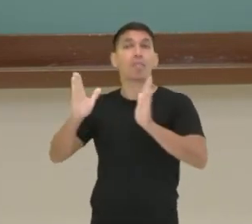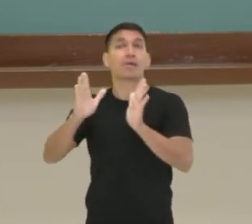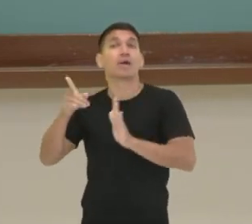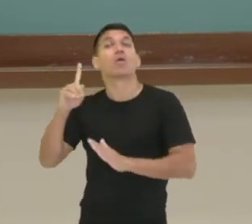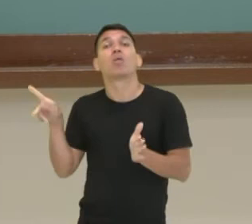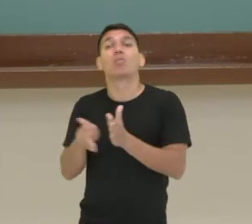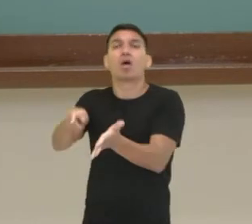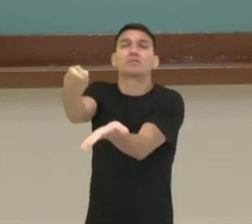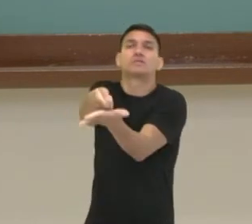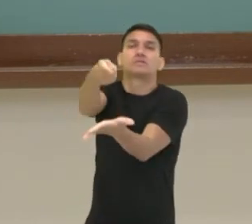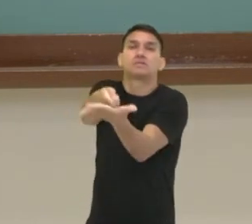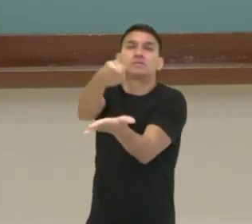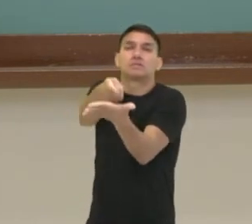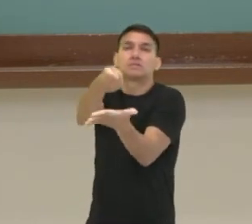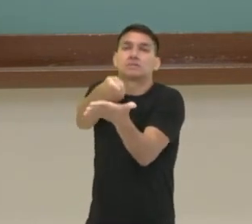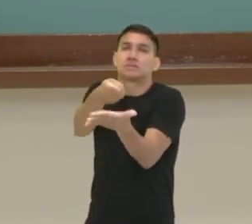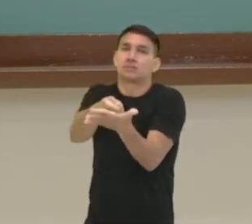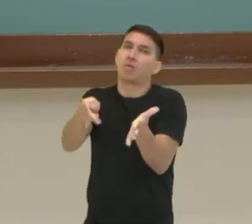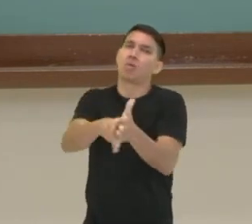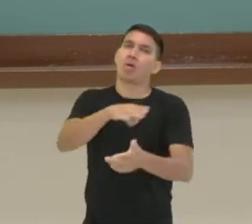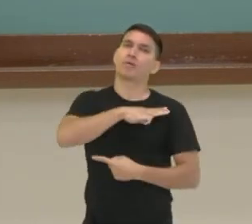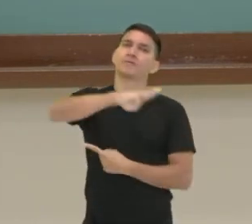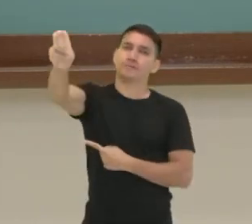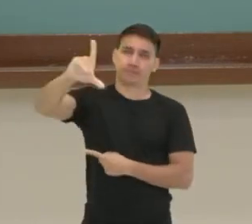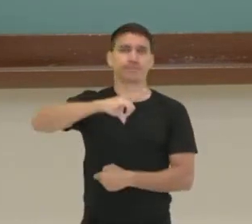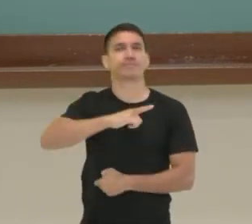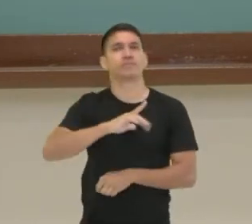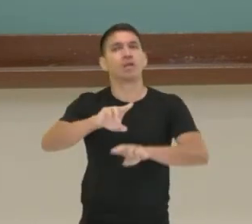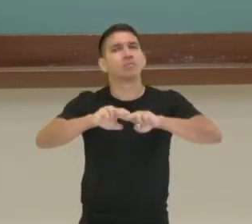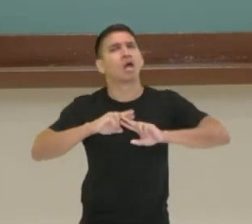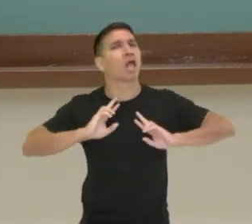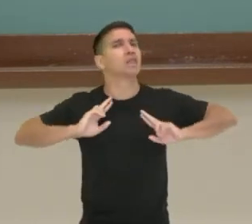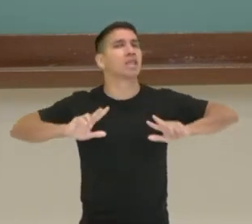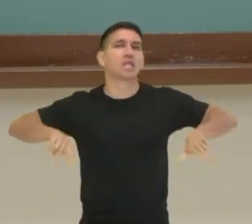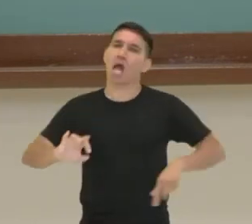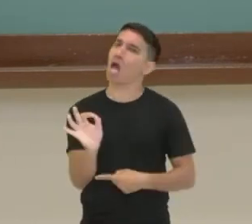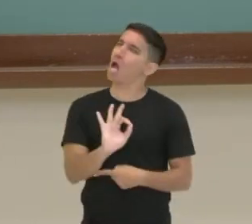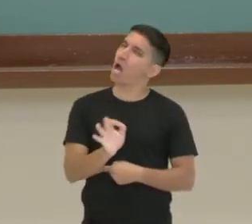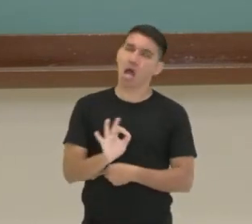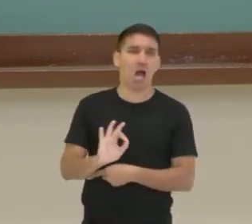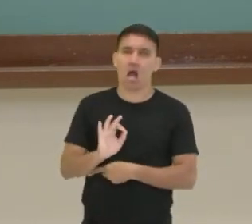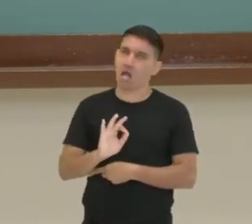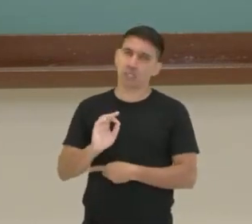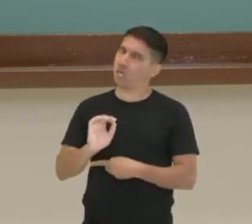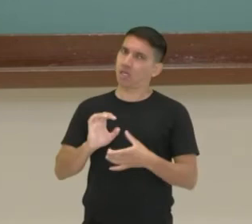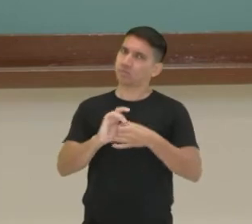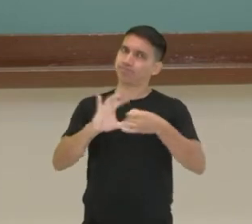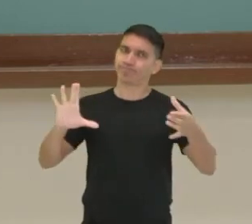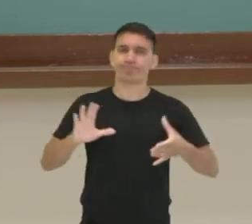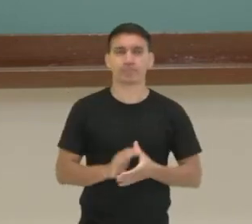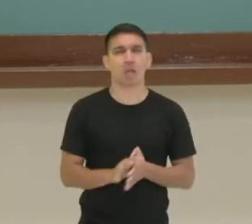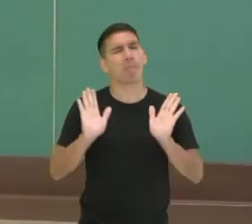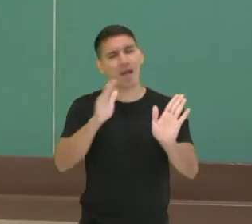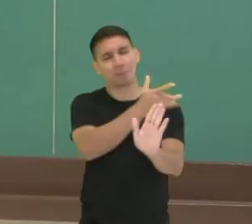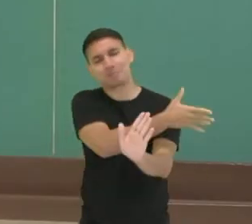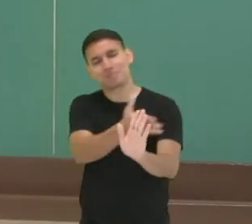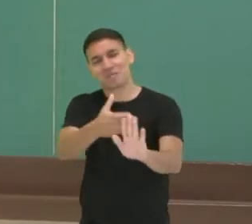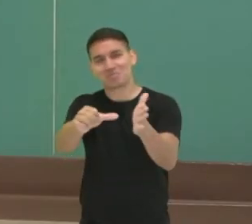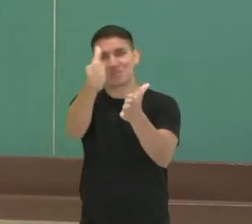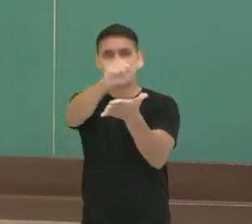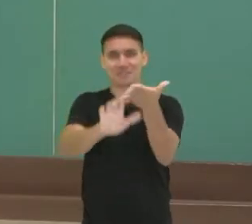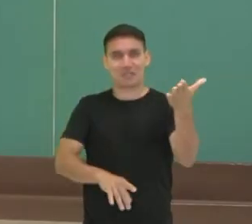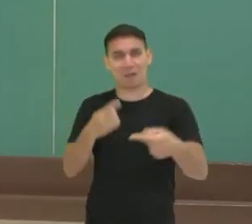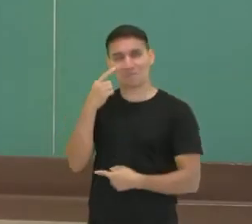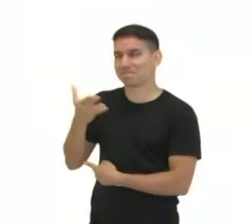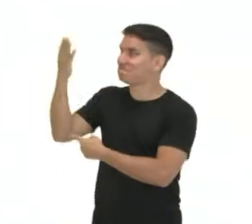aquela ditadura ferrenha do Stalin. Então não era nada de um exemplo democrático. Mas vamos para a nossa primeira atividade